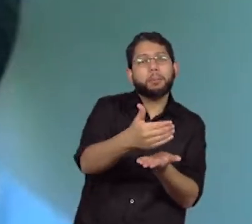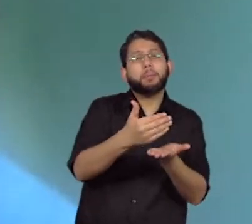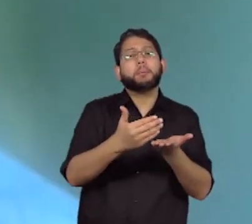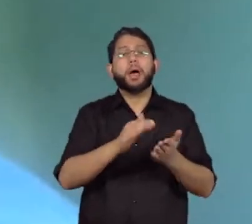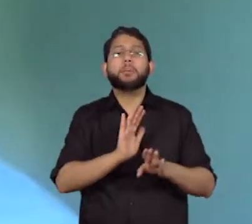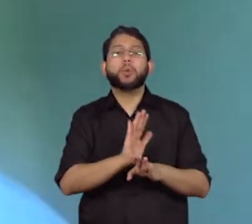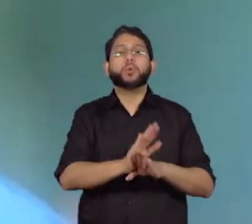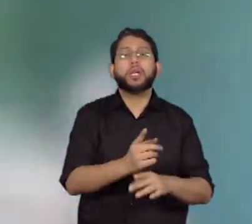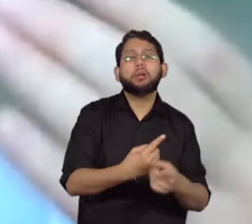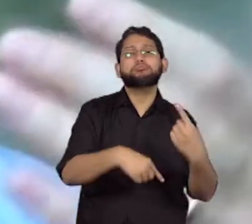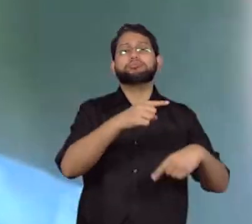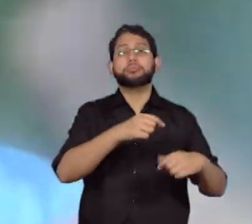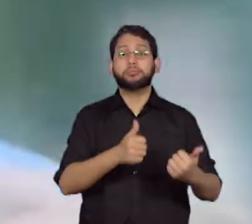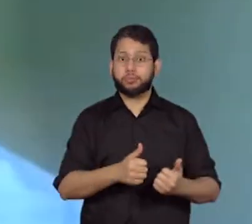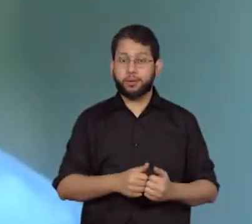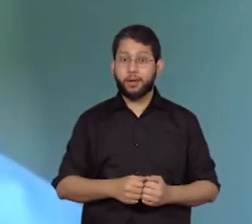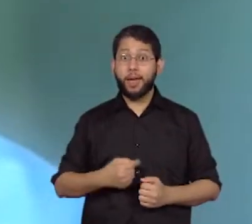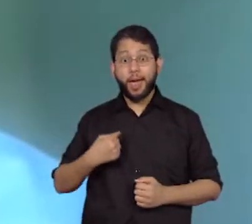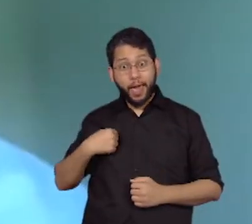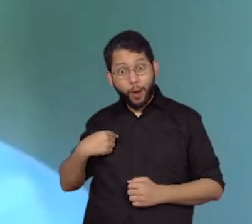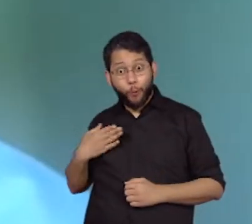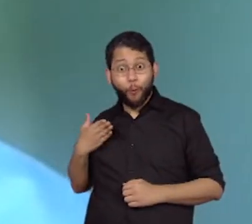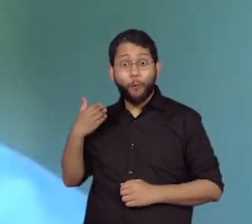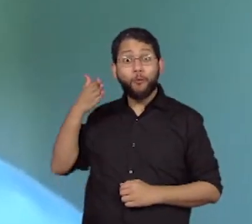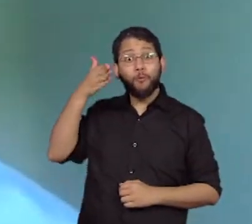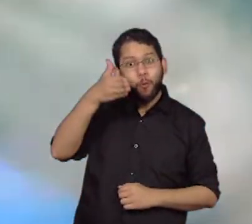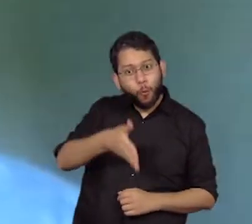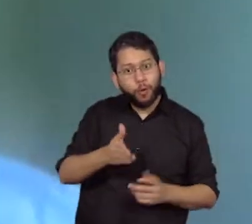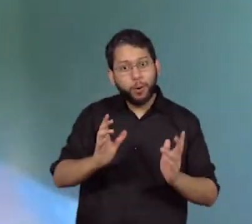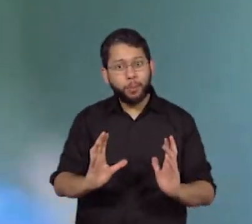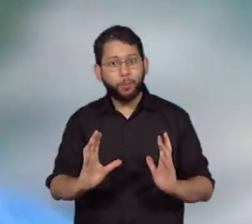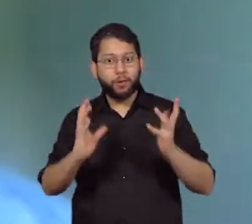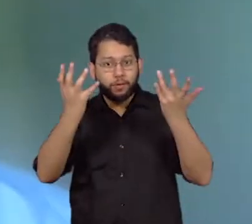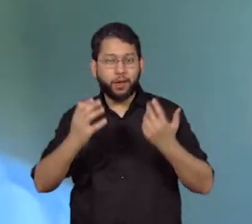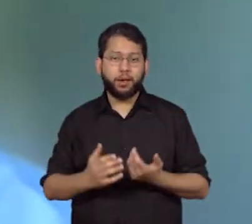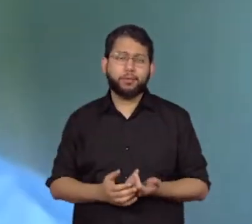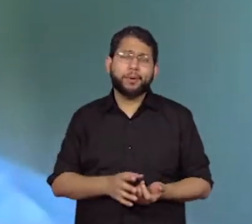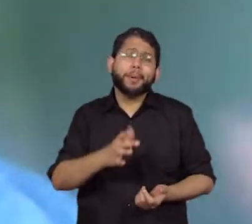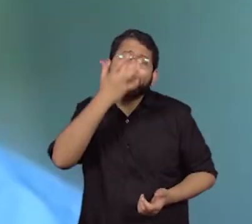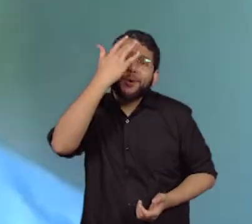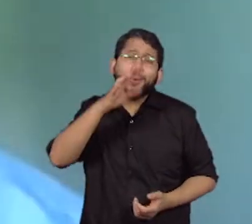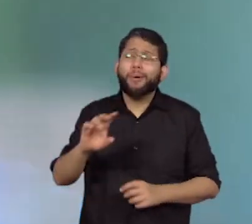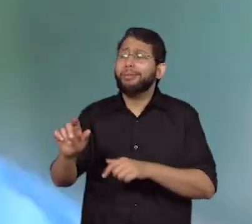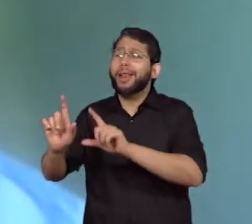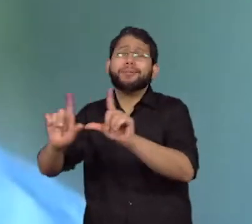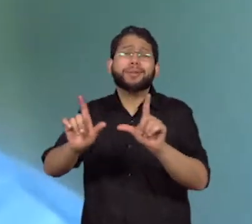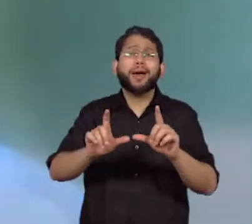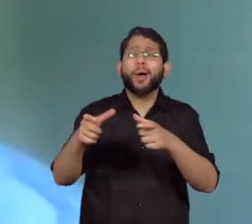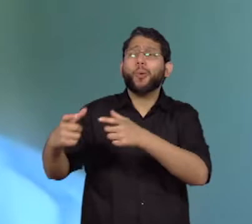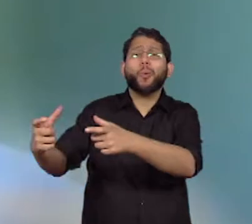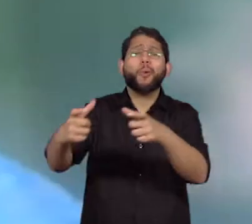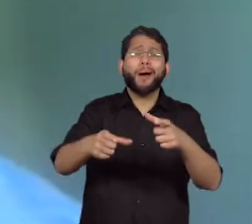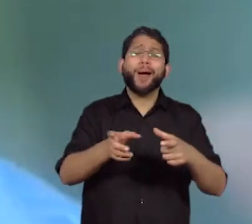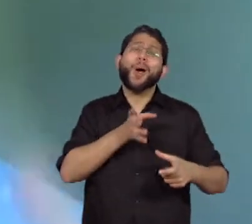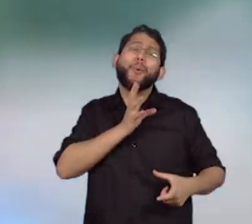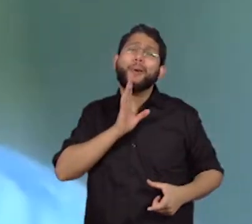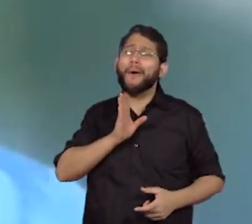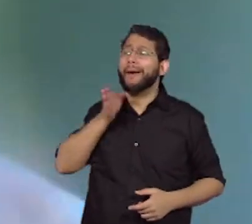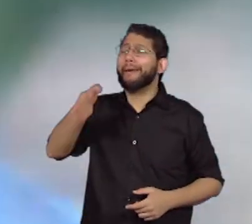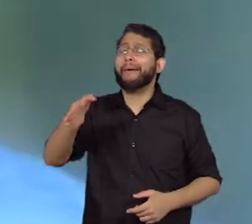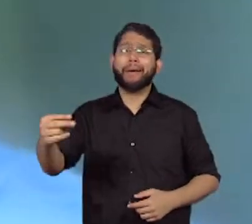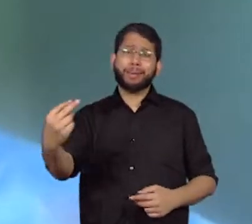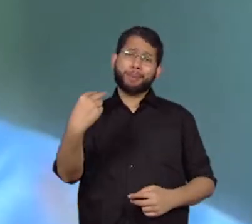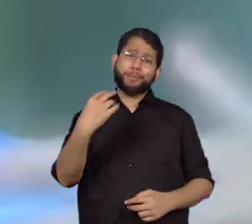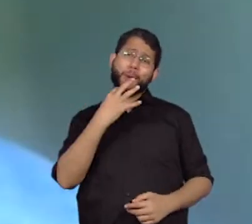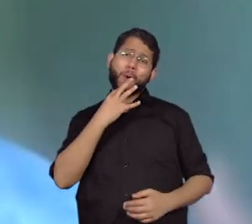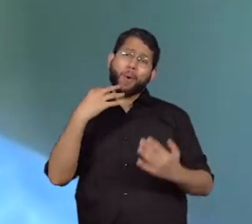Cultura, e aí eu me inscrevi para fazer a cobertura do evento. Como eu já conhecia as TVs, sabia como era o estacionamento, porque eu